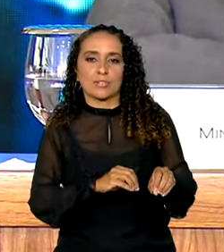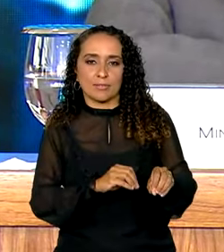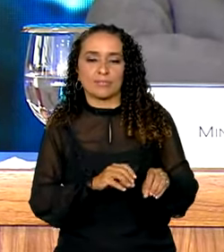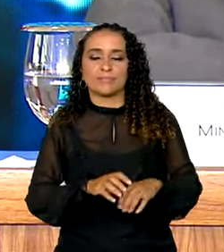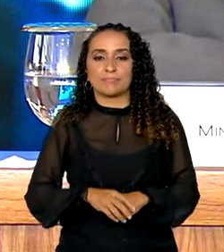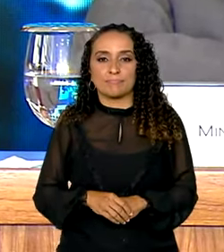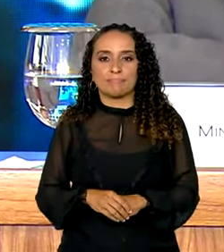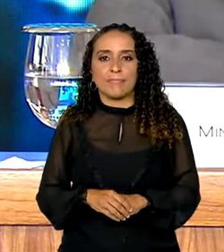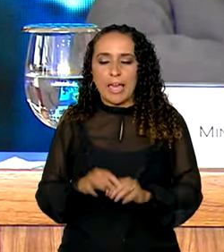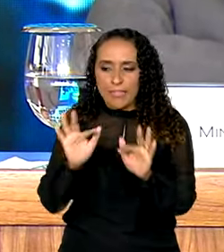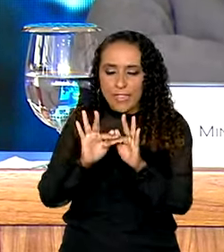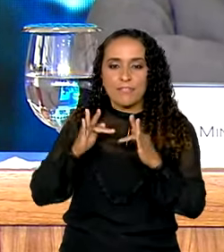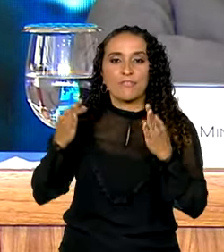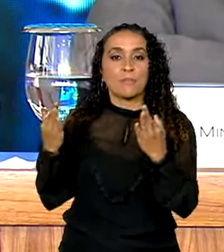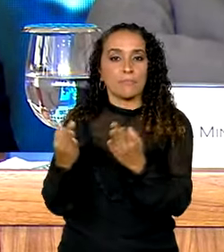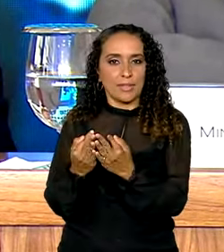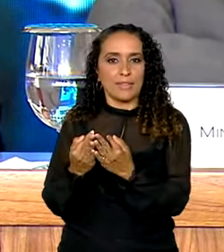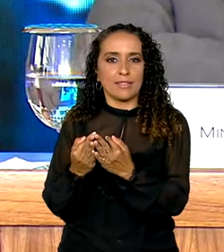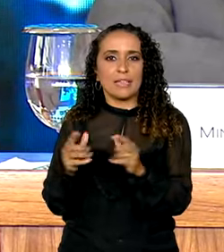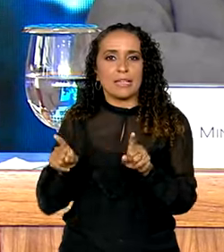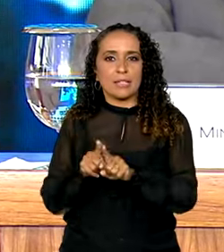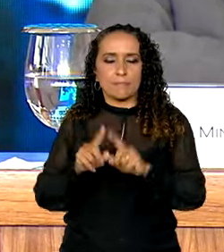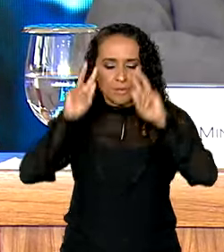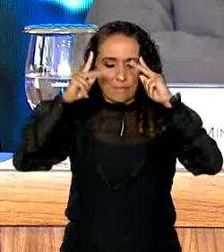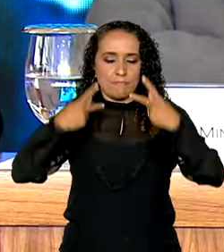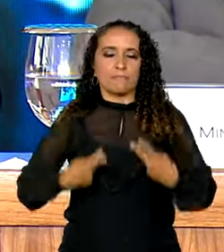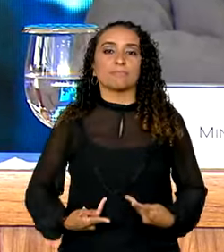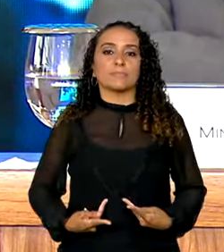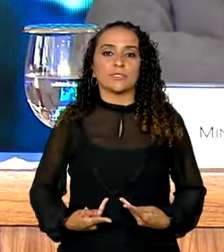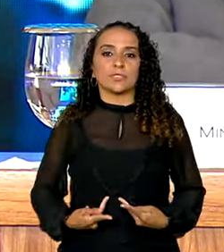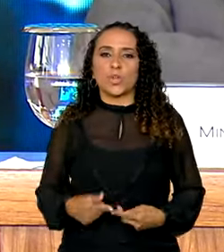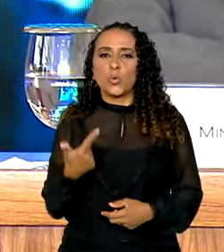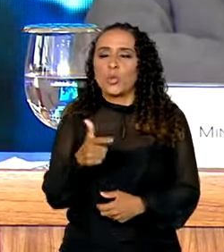na família e no humanismo. Não tem outro jeito.